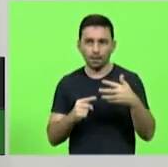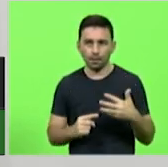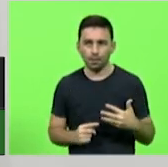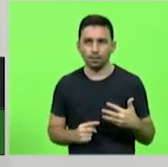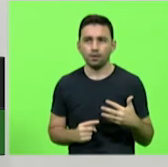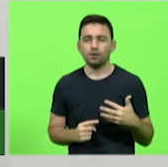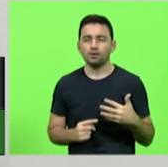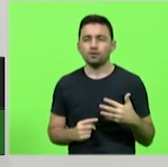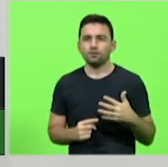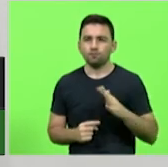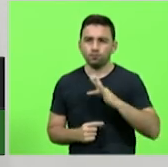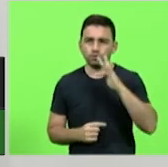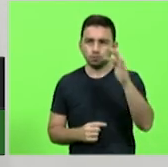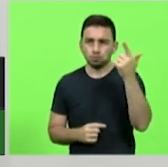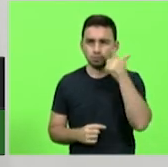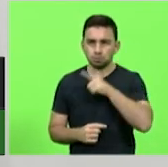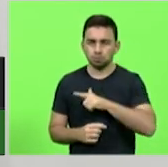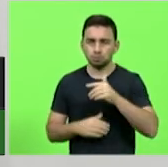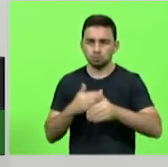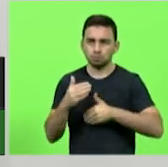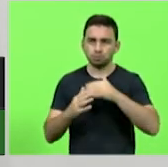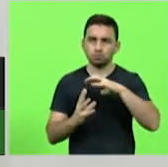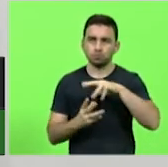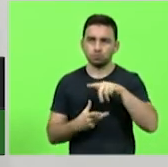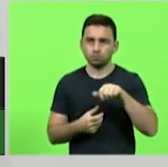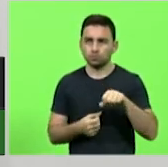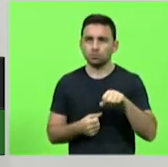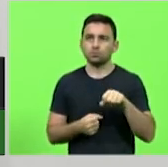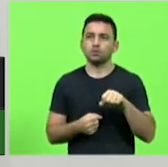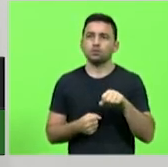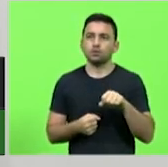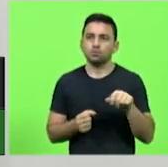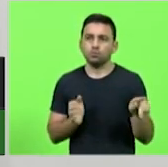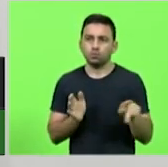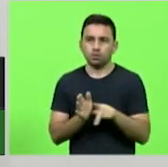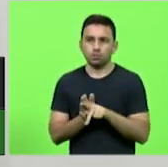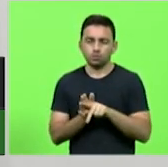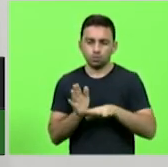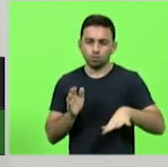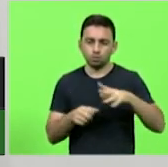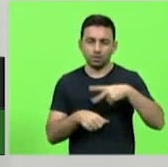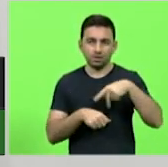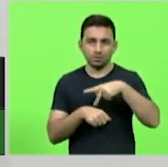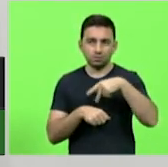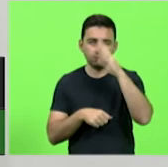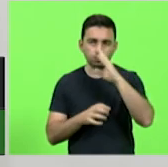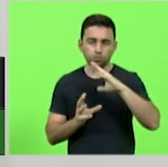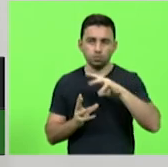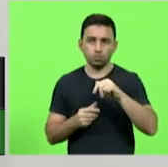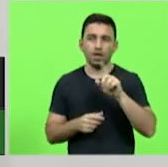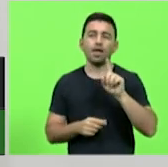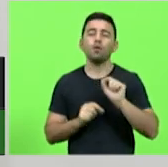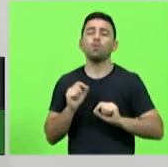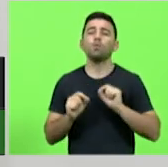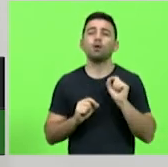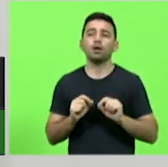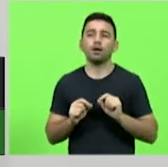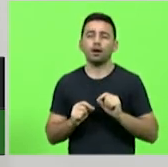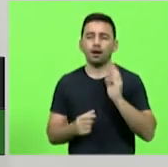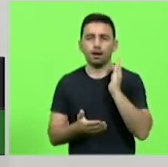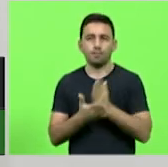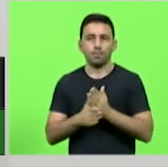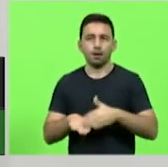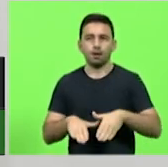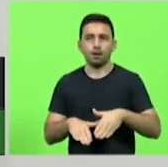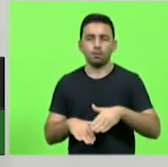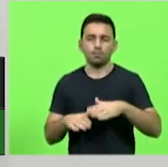de Desenvolvimento Sustentável por todos os países do mundo até 2030 são: acabar com a pobreza em